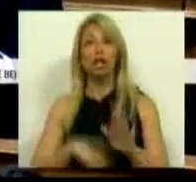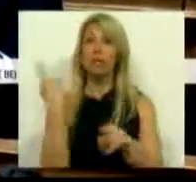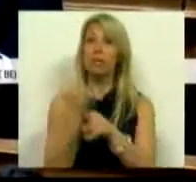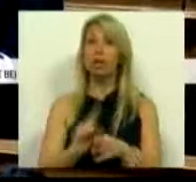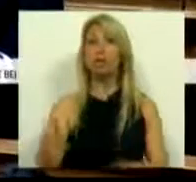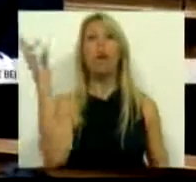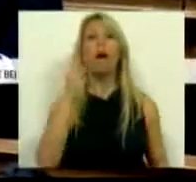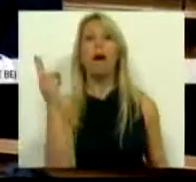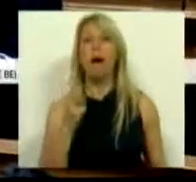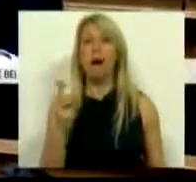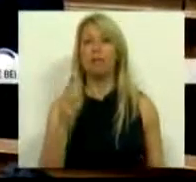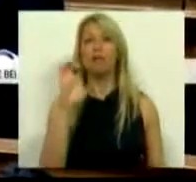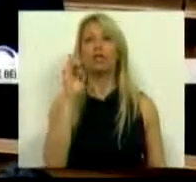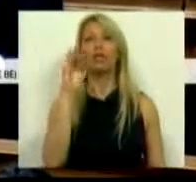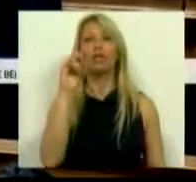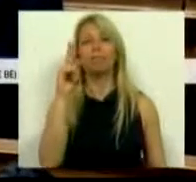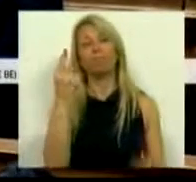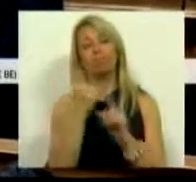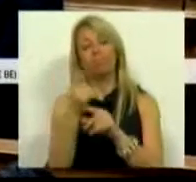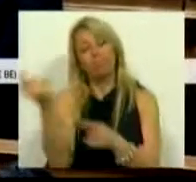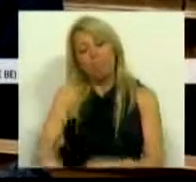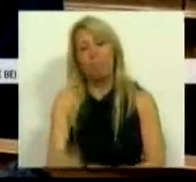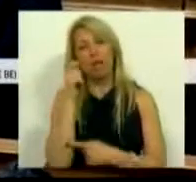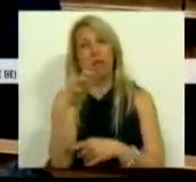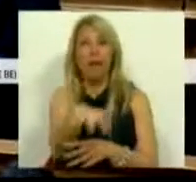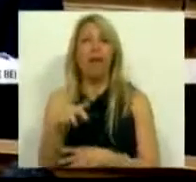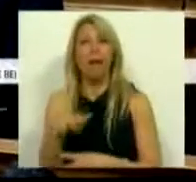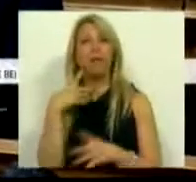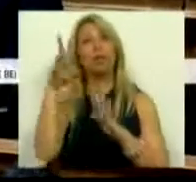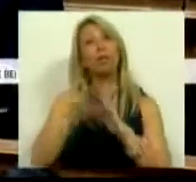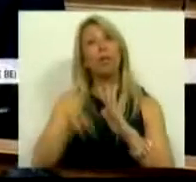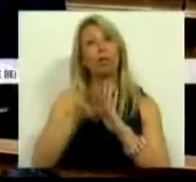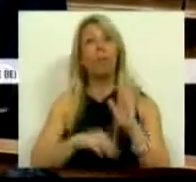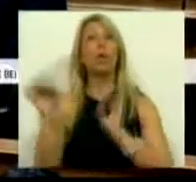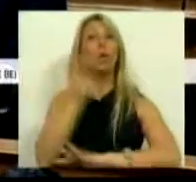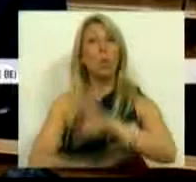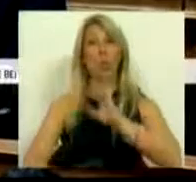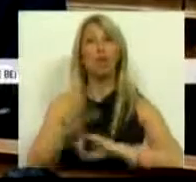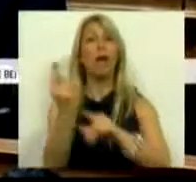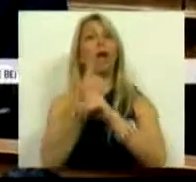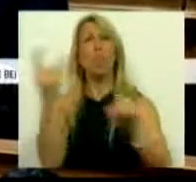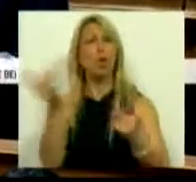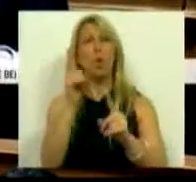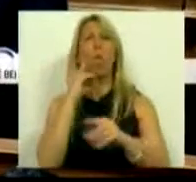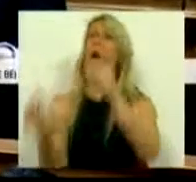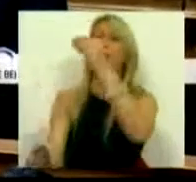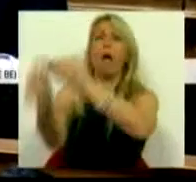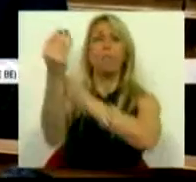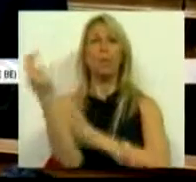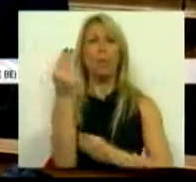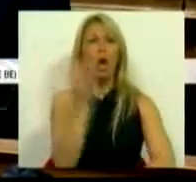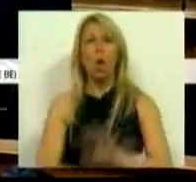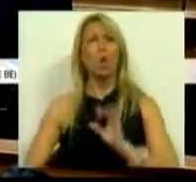arte de Chávega no âmbito dos regulamentos comunitários em vigor, pois não é inédito na União Europeia, uma vez que